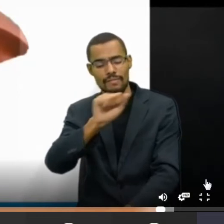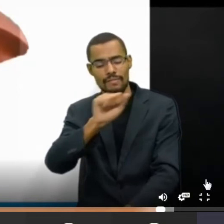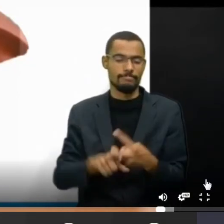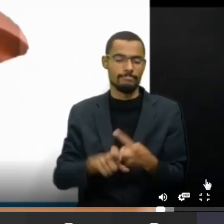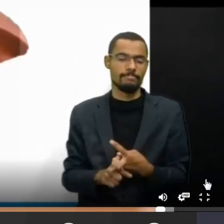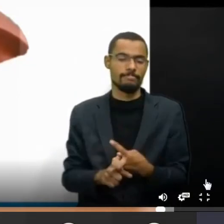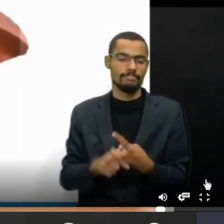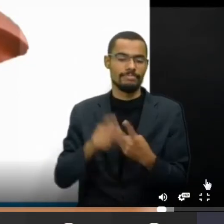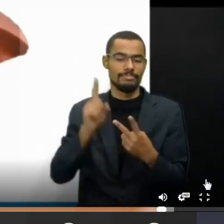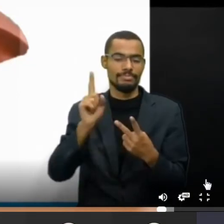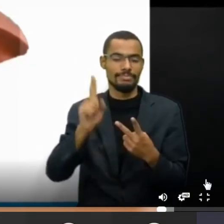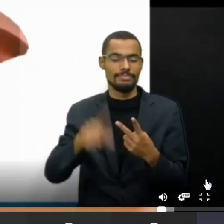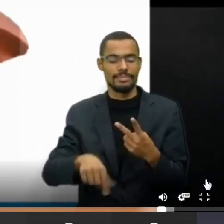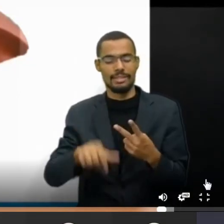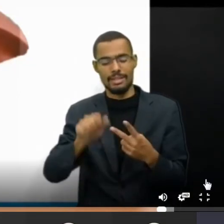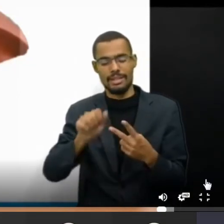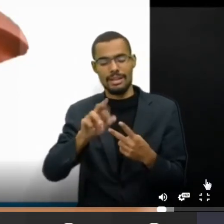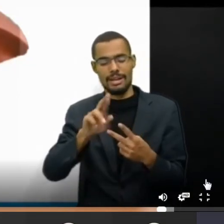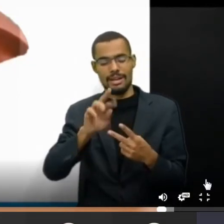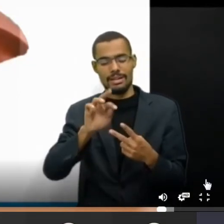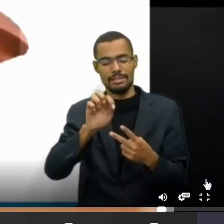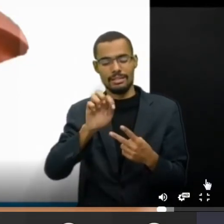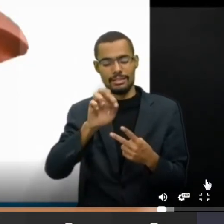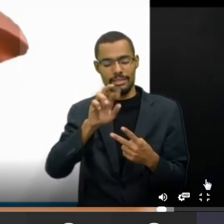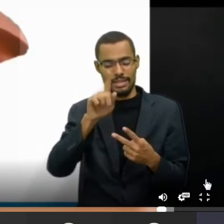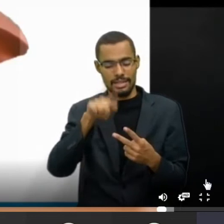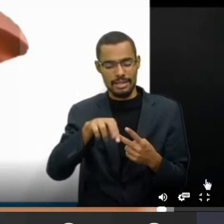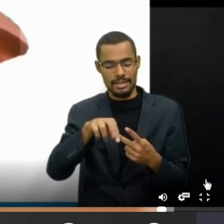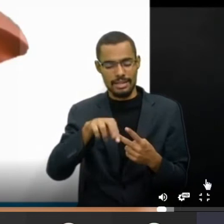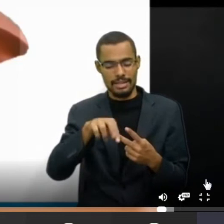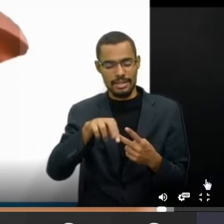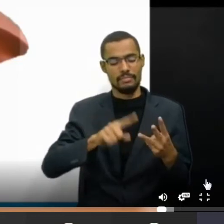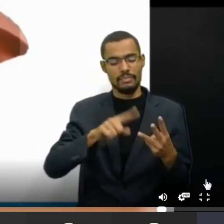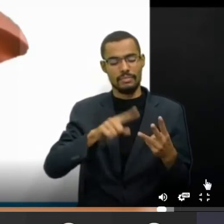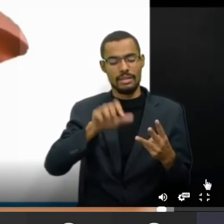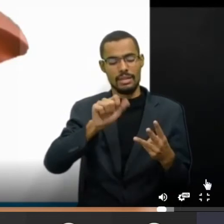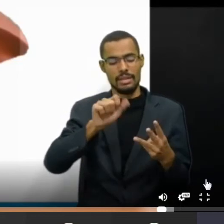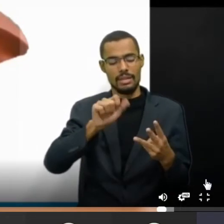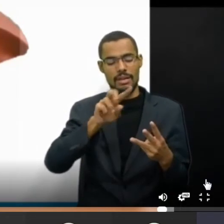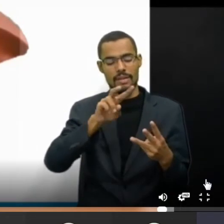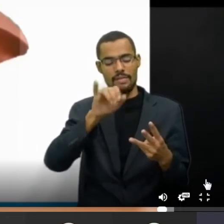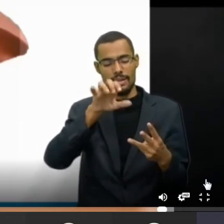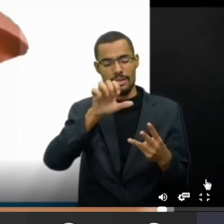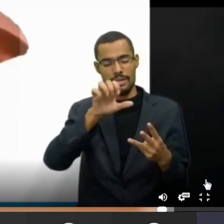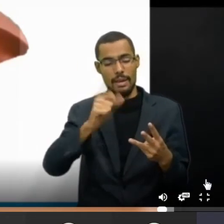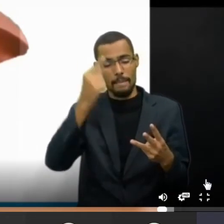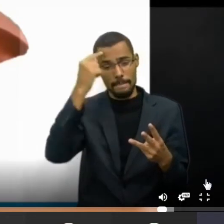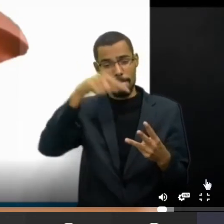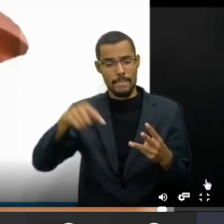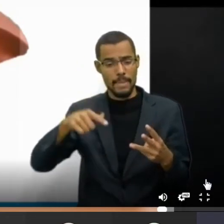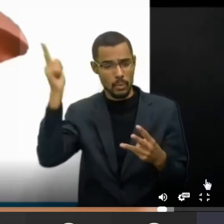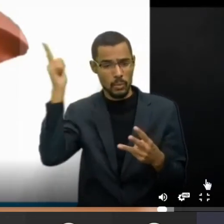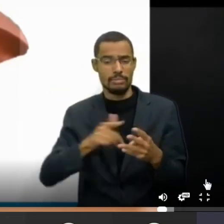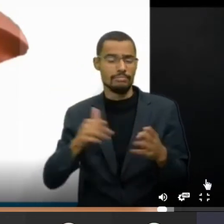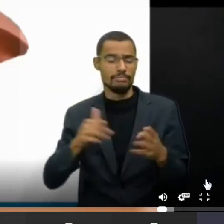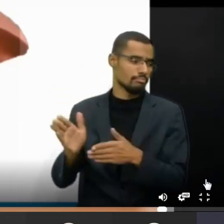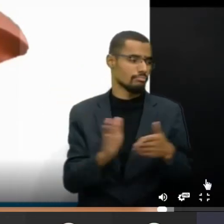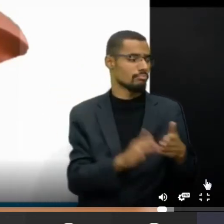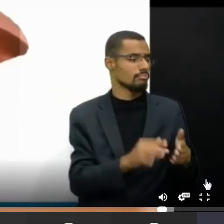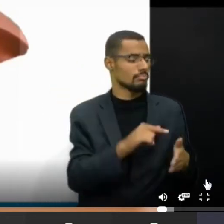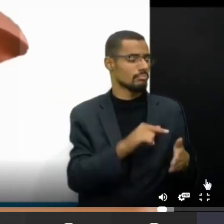a artéria hepática, né? E a veia porta, que levam, né? Por